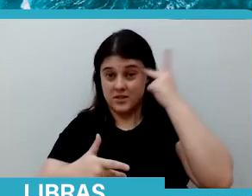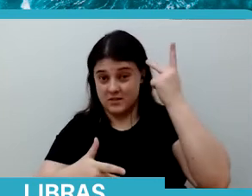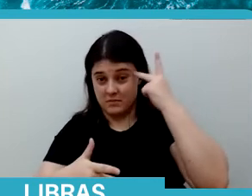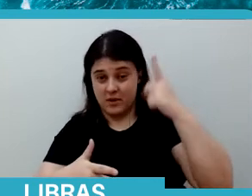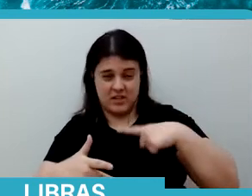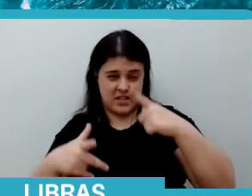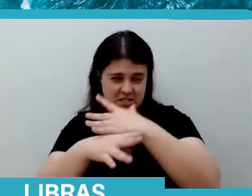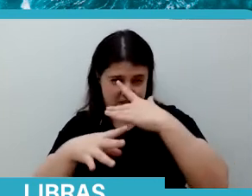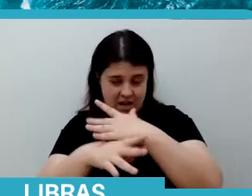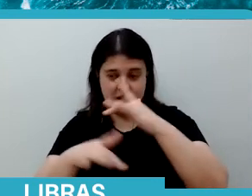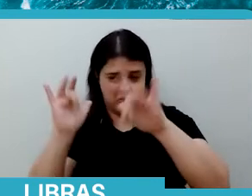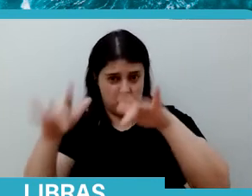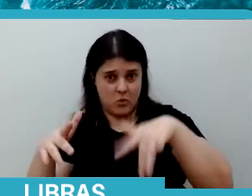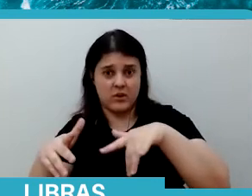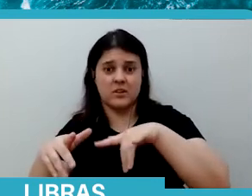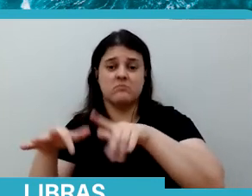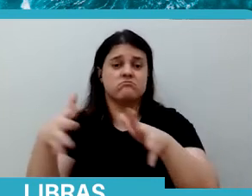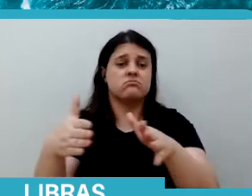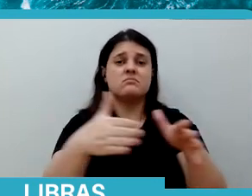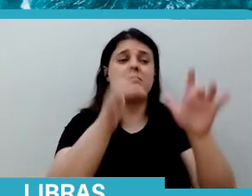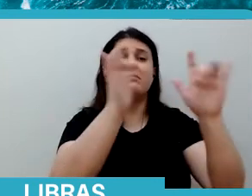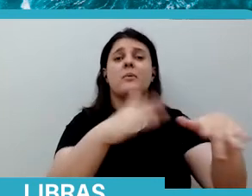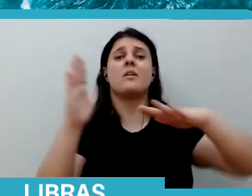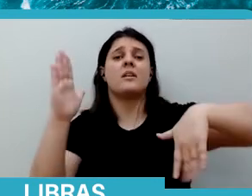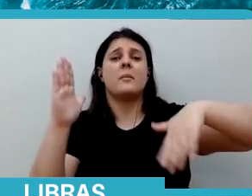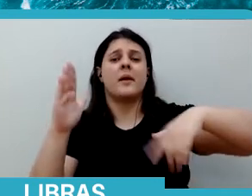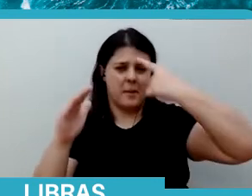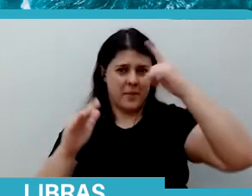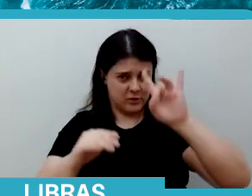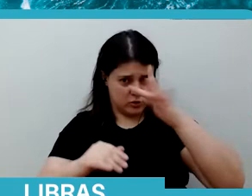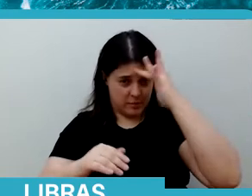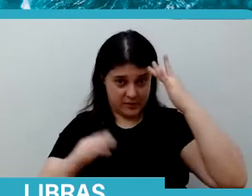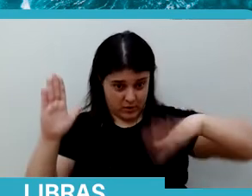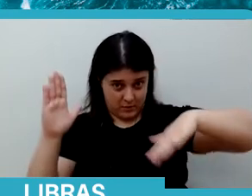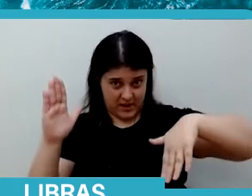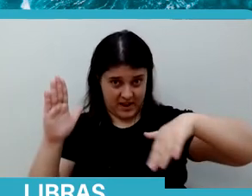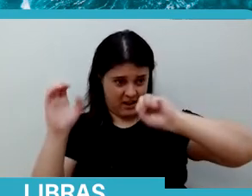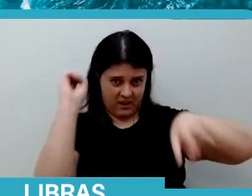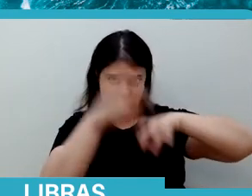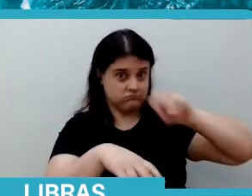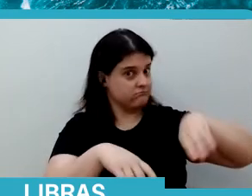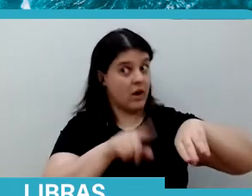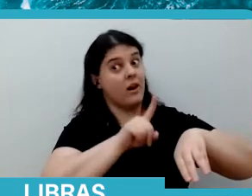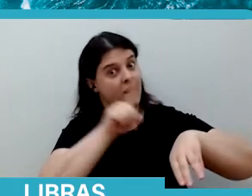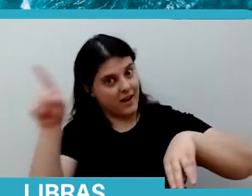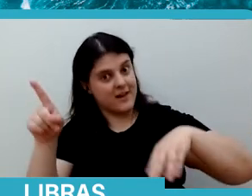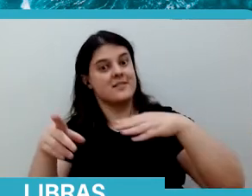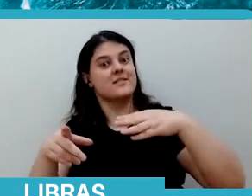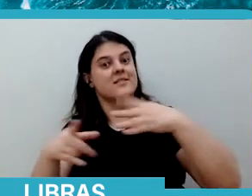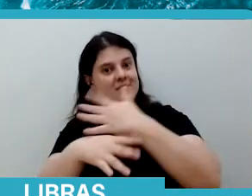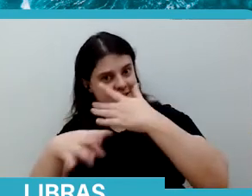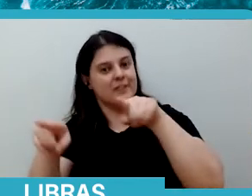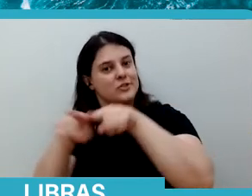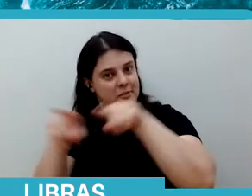porque às vezes tem uma confusão nessas chantilly que tá na praia é o que foi produzido na praia não é bem assim